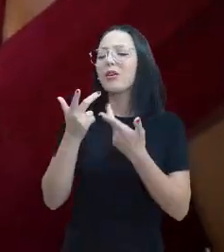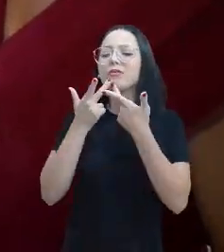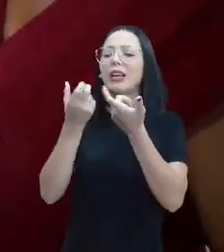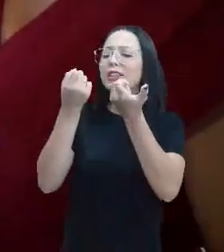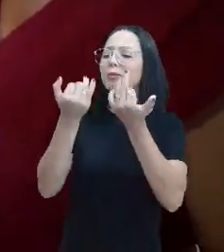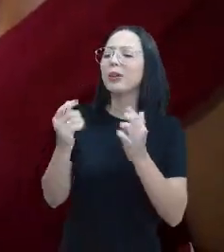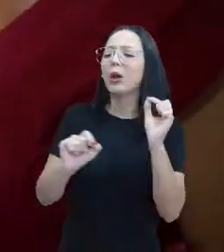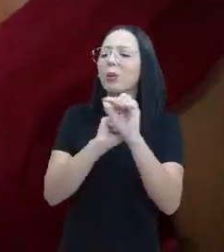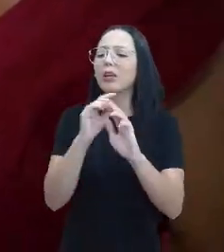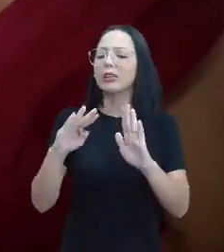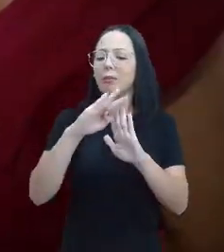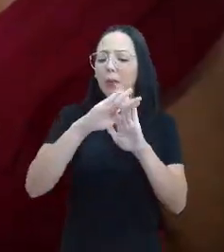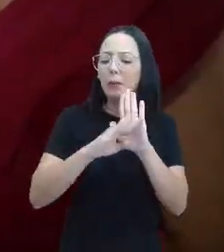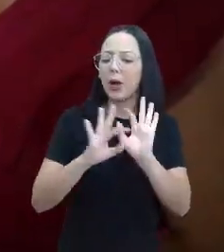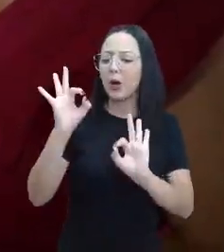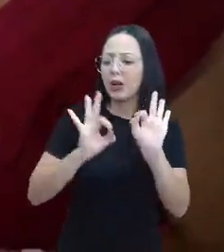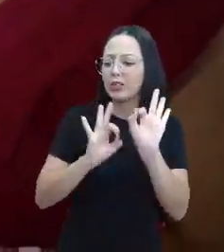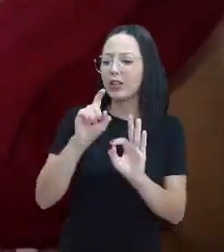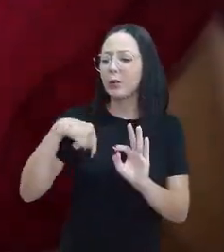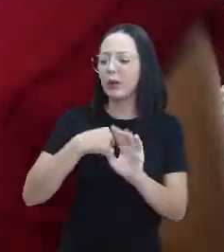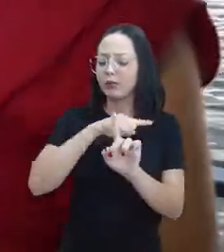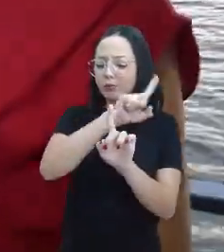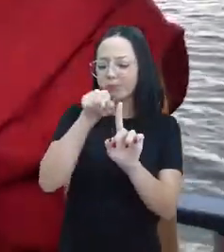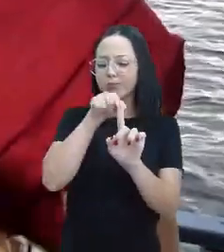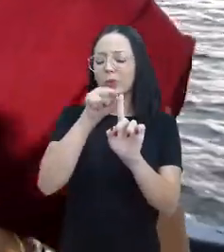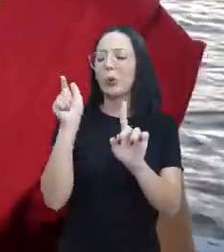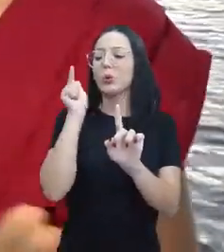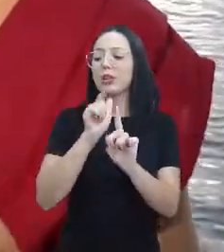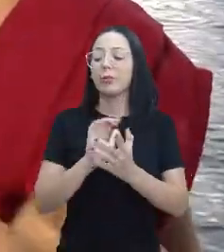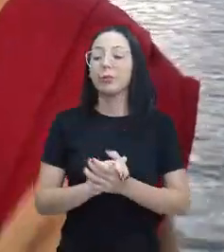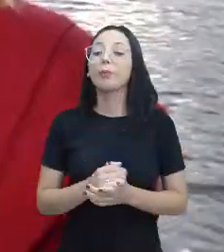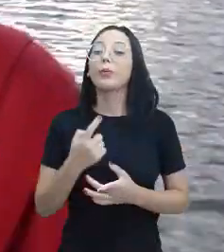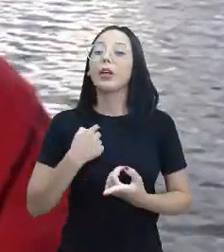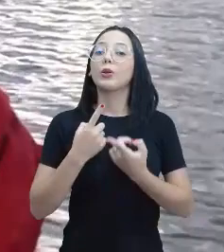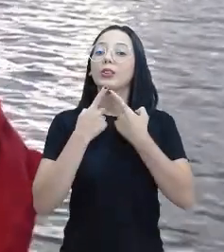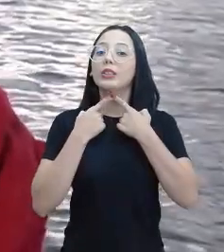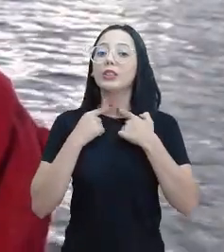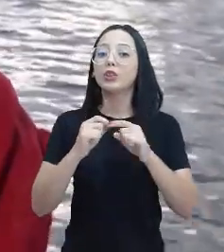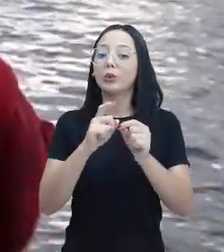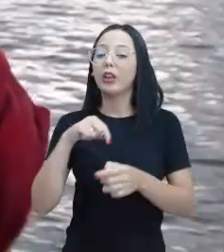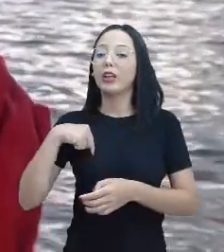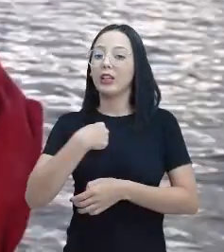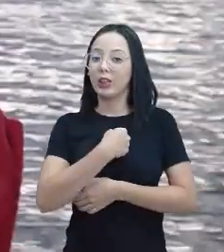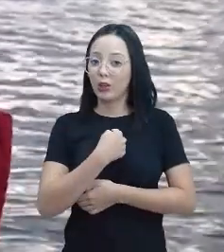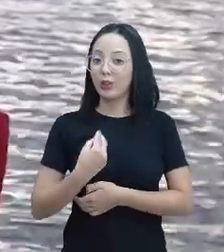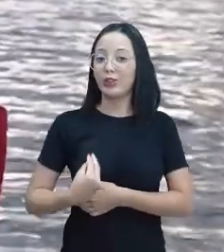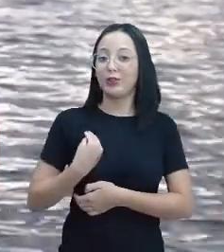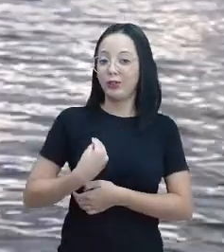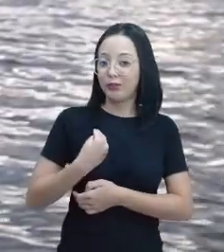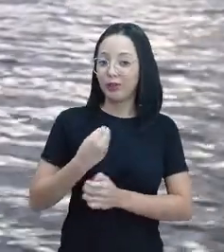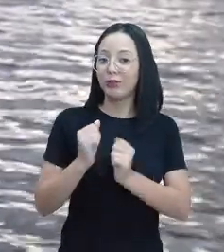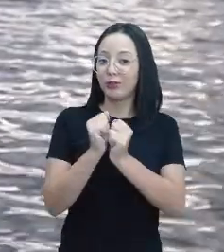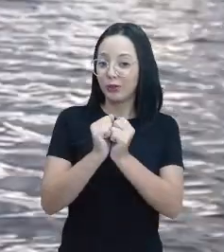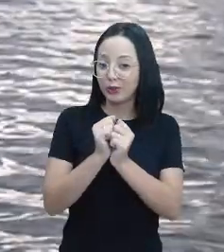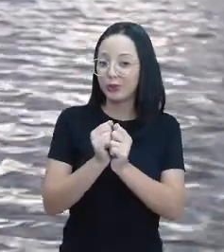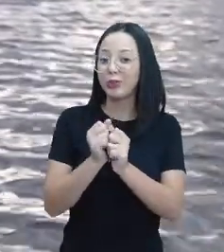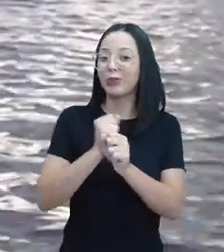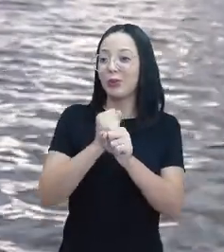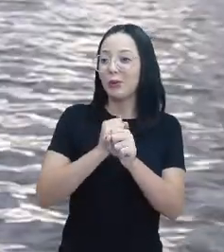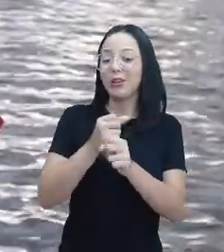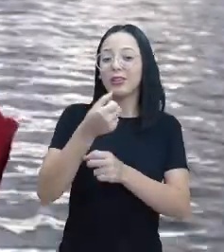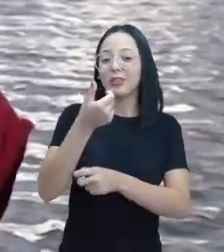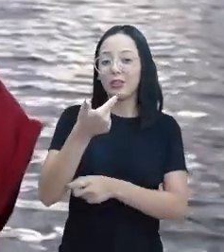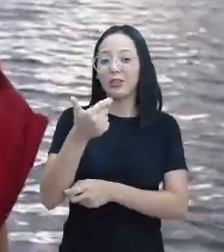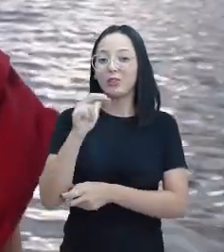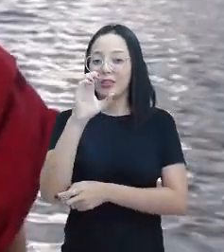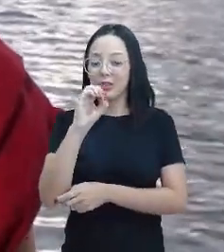está sendo planejado para a gente atingir essa meta. Eu desejo, inclusive, que todas nós e todos nós estejamos juntos em 2050, viu?